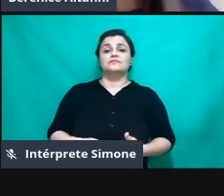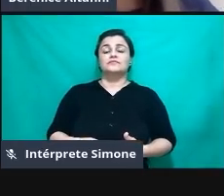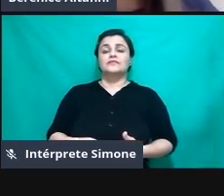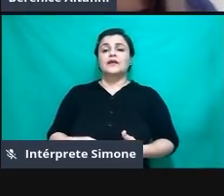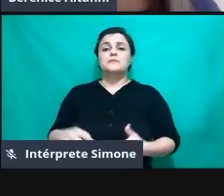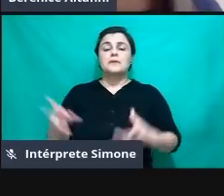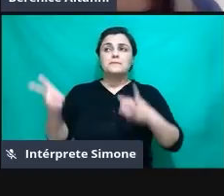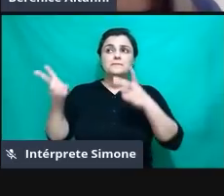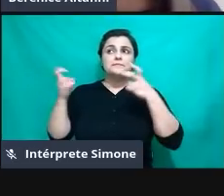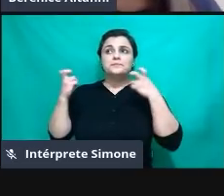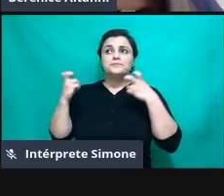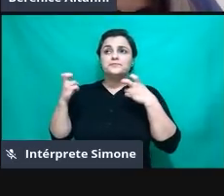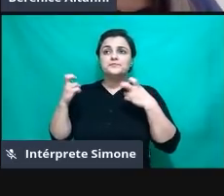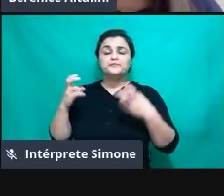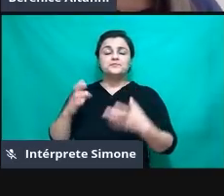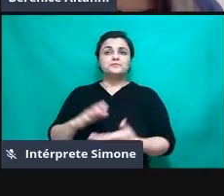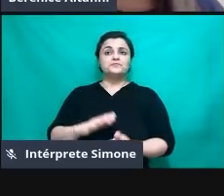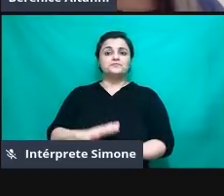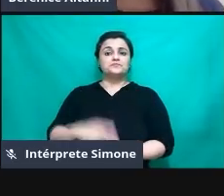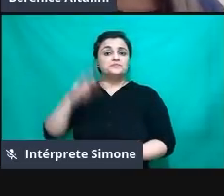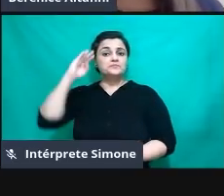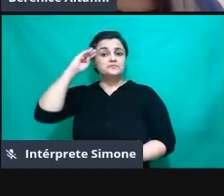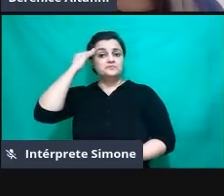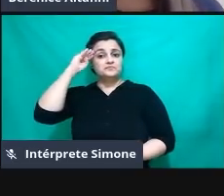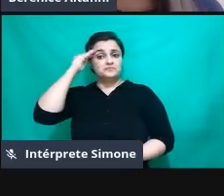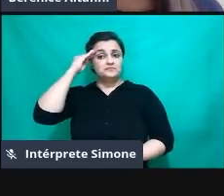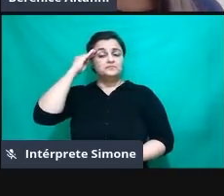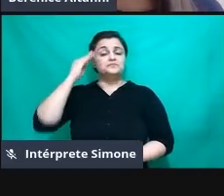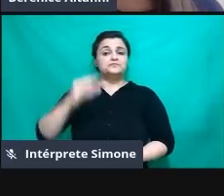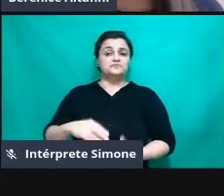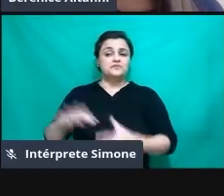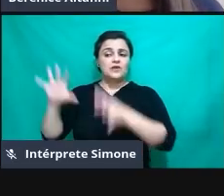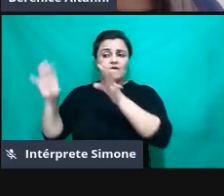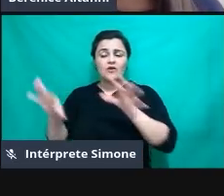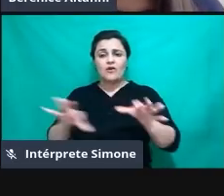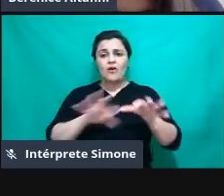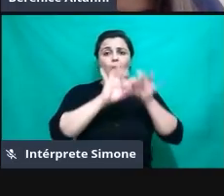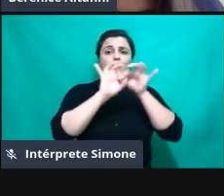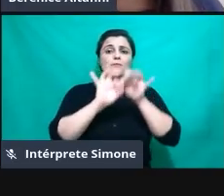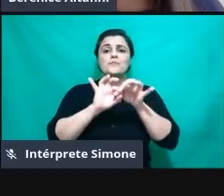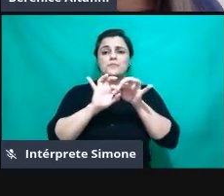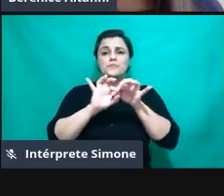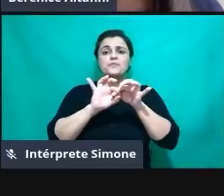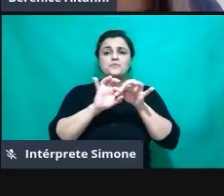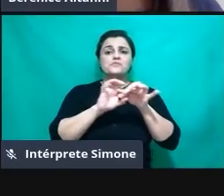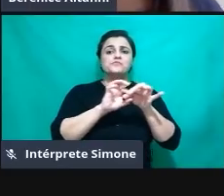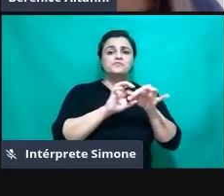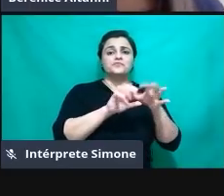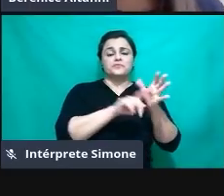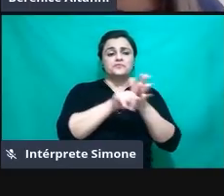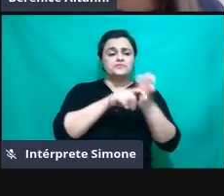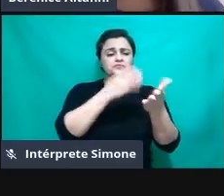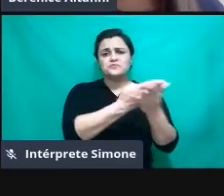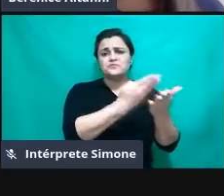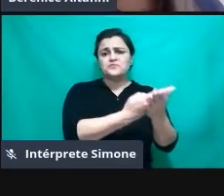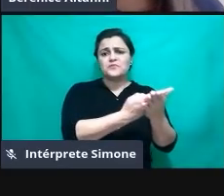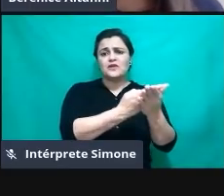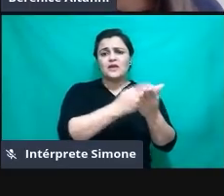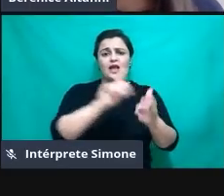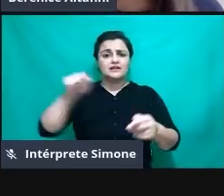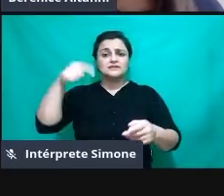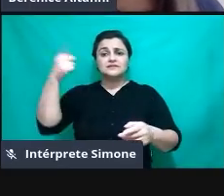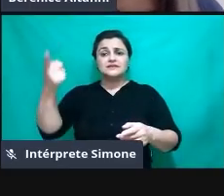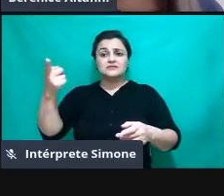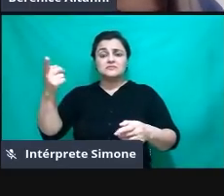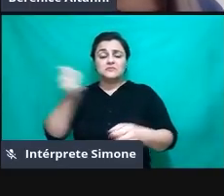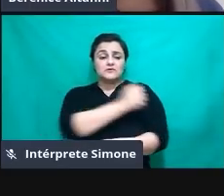comunidade, para o problema do aluno, e ele faz esse levantamento individual, e depois ele traz para a sala, todos debatem,